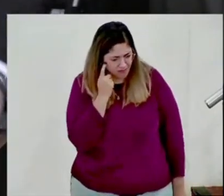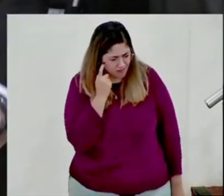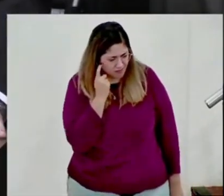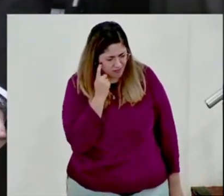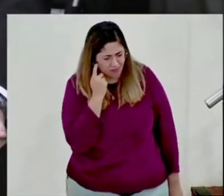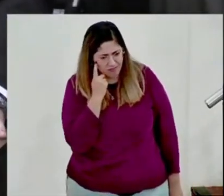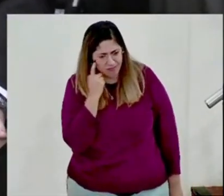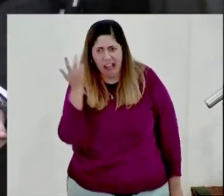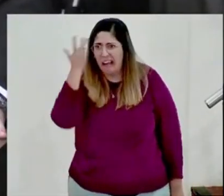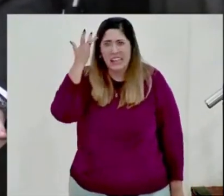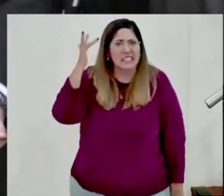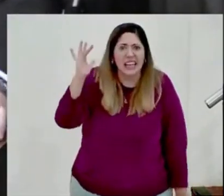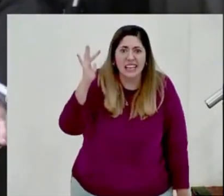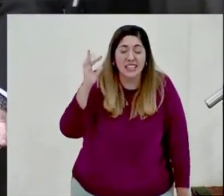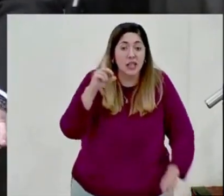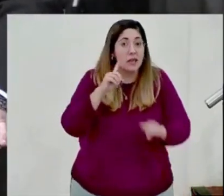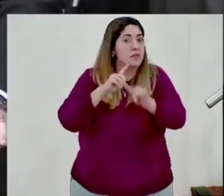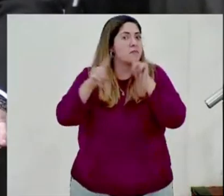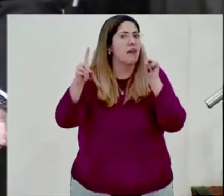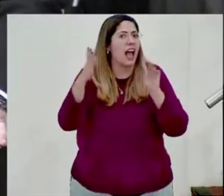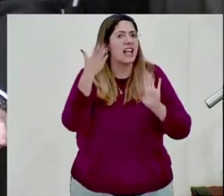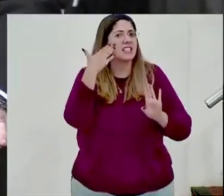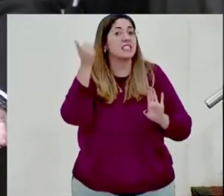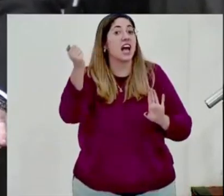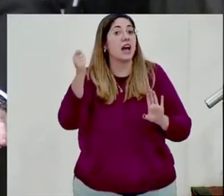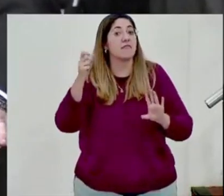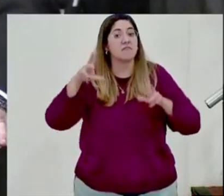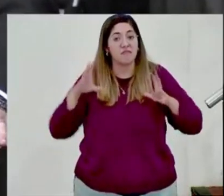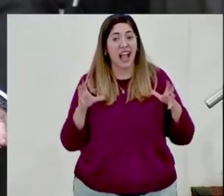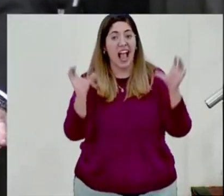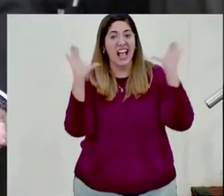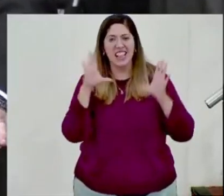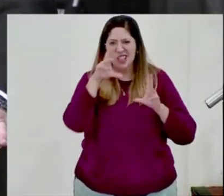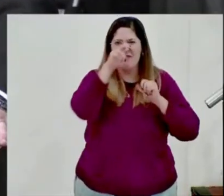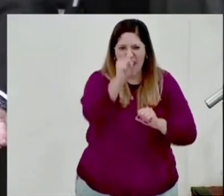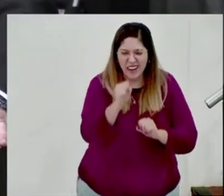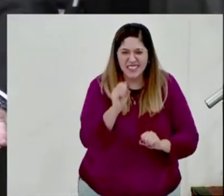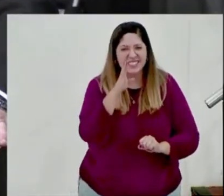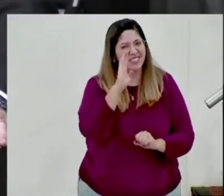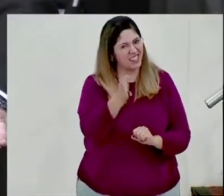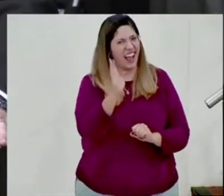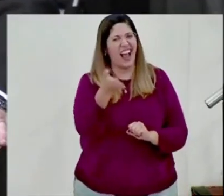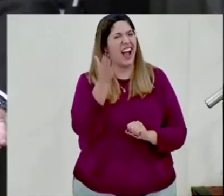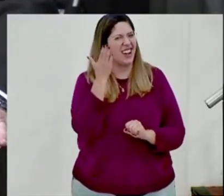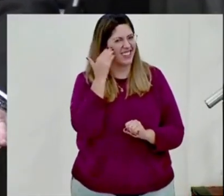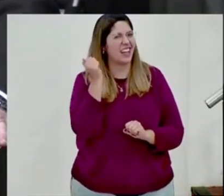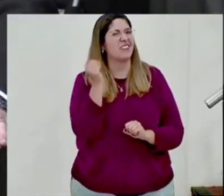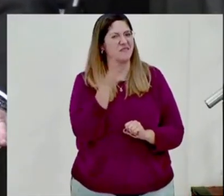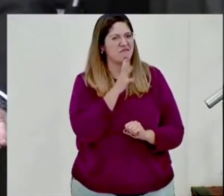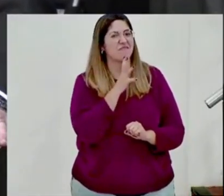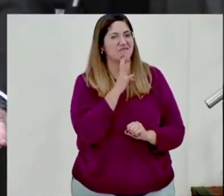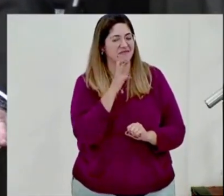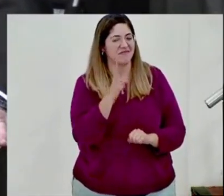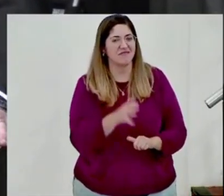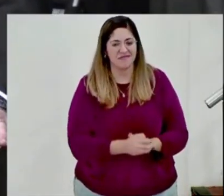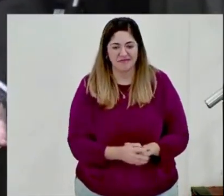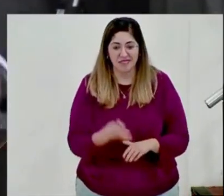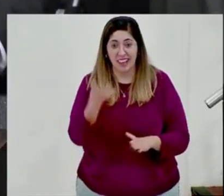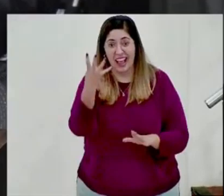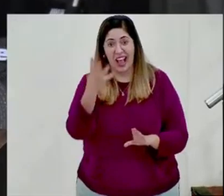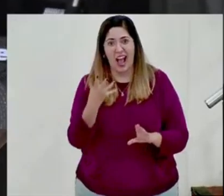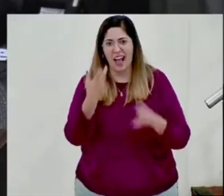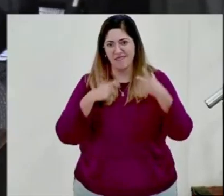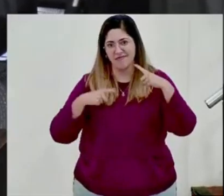talvez coce a cabeça. Mas se eu falar assim, você sabe Castelo Forte? Se você já cantou algumas vezes, é capaz de você cantar as 4 estrofes do hino e